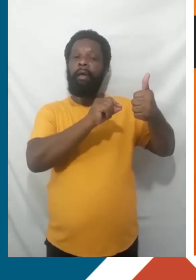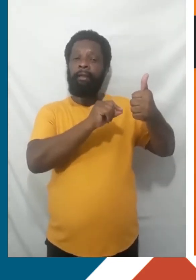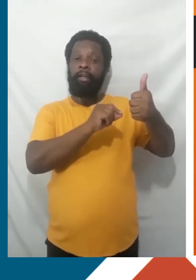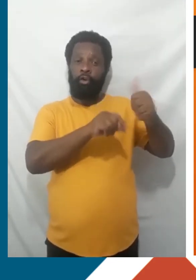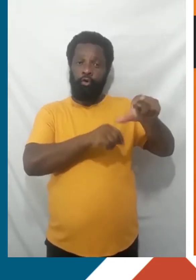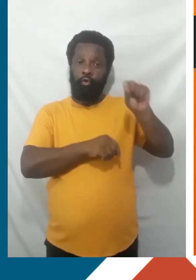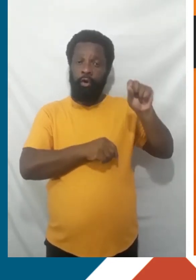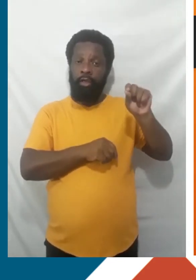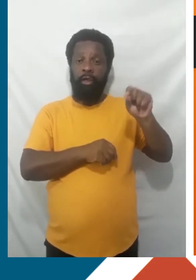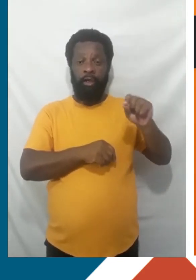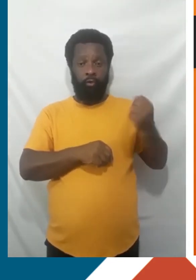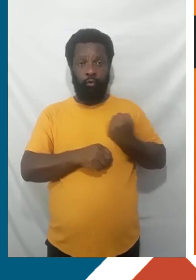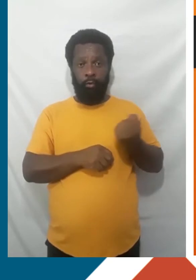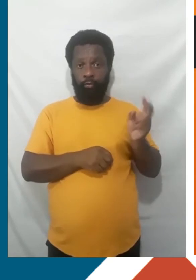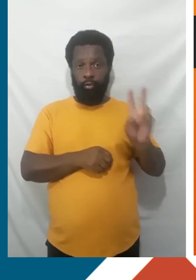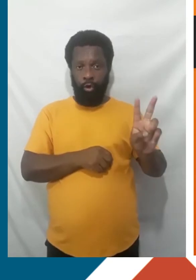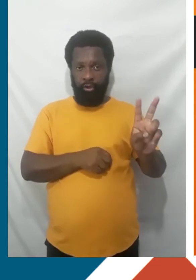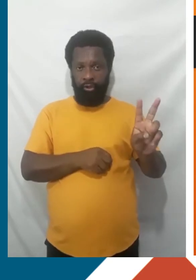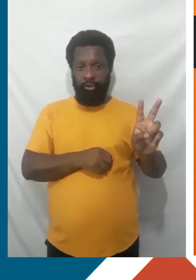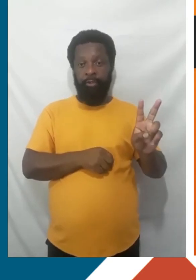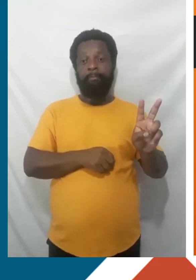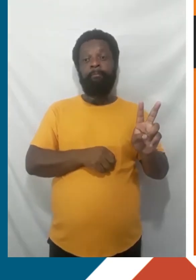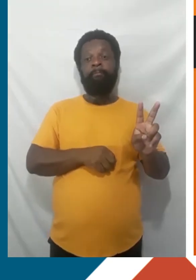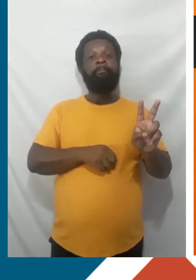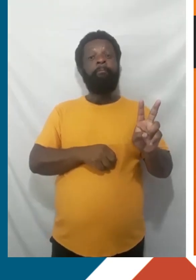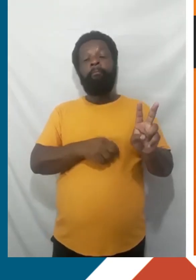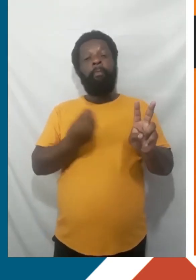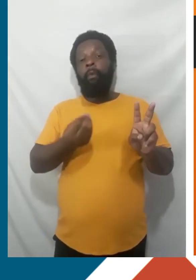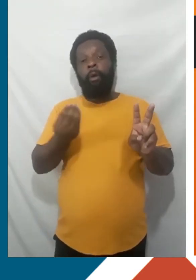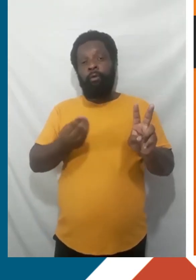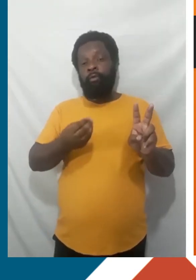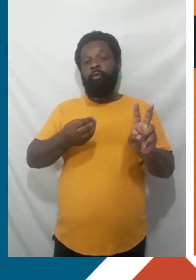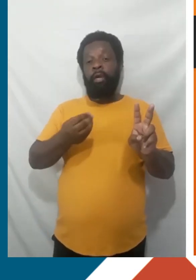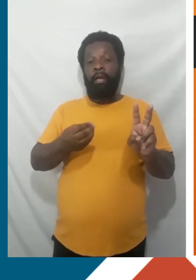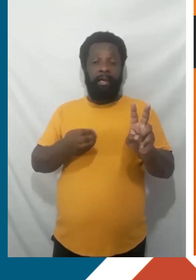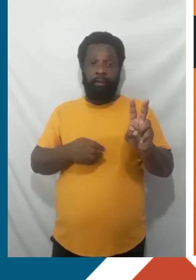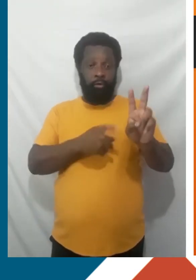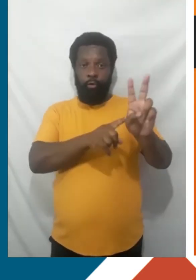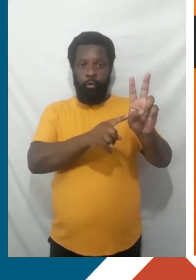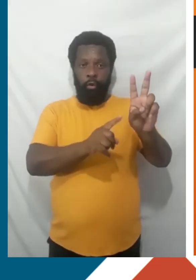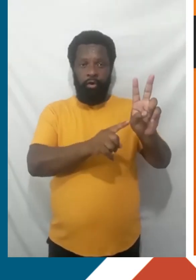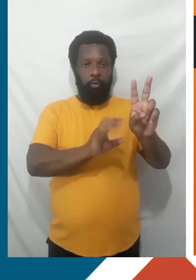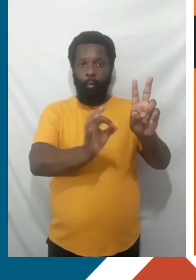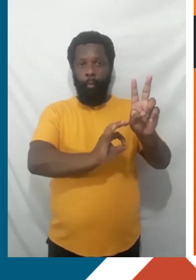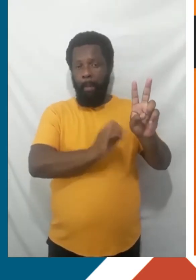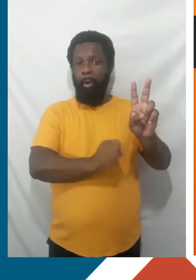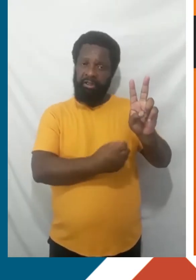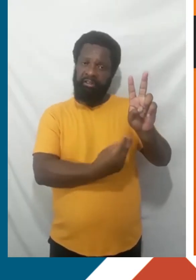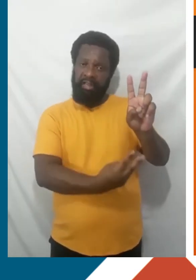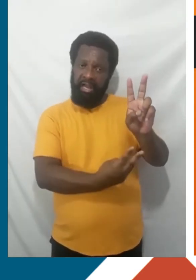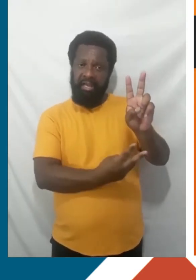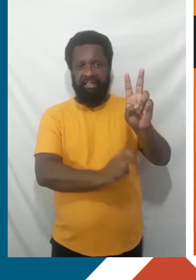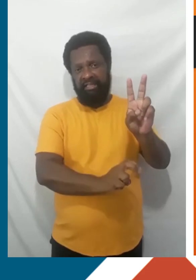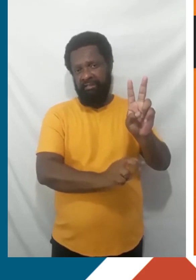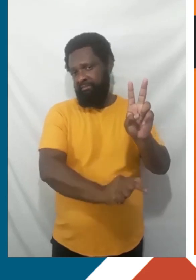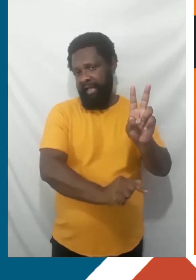dígito escolhido é o 2, e o segundo caso, onde não é o 2, ou seja, pode ser o